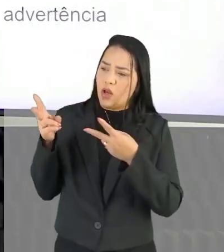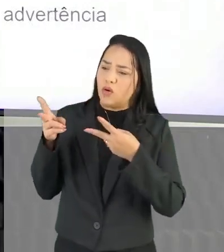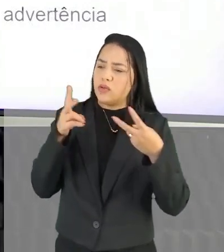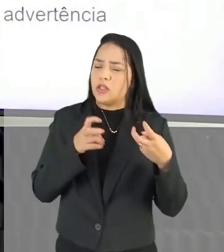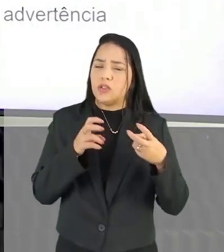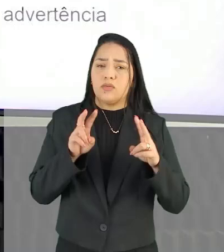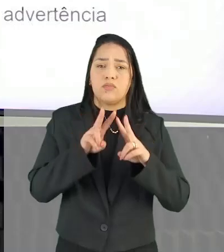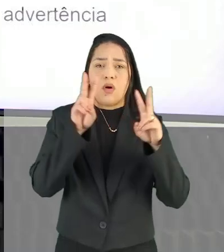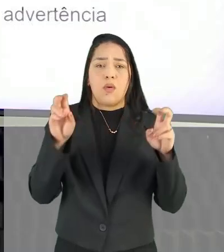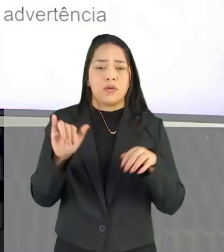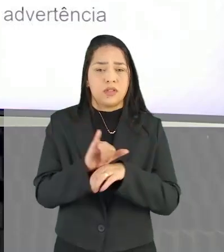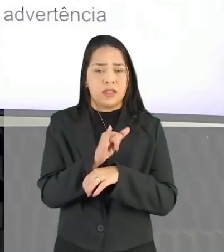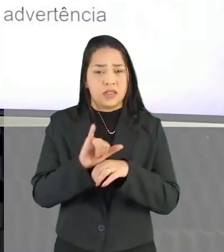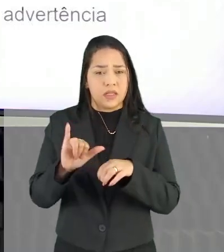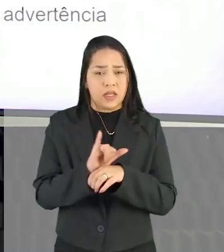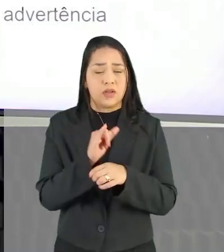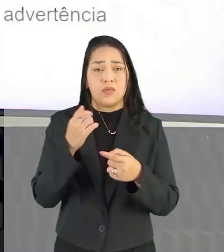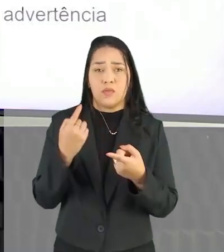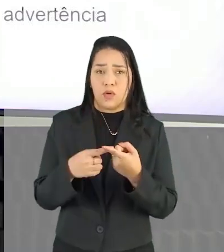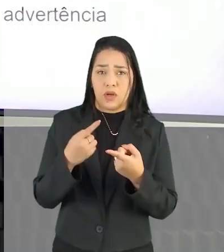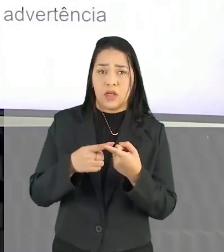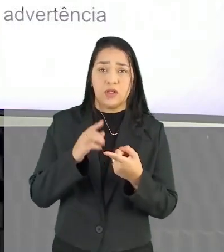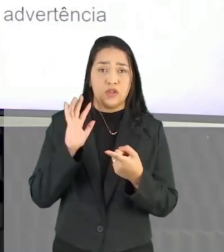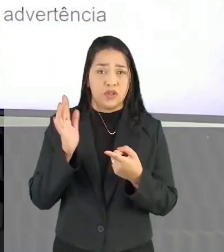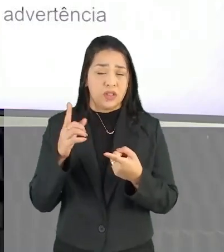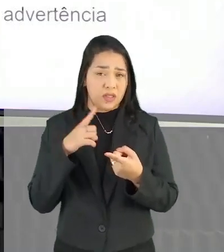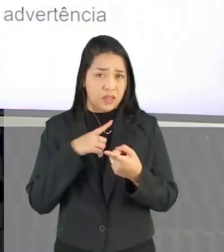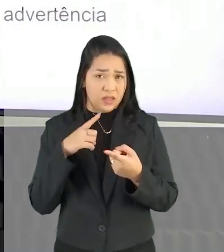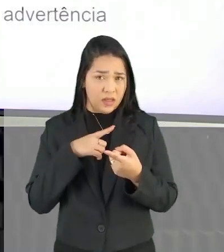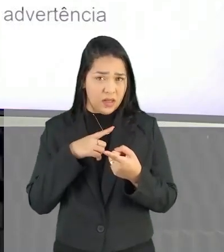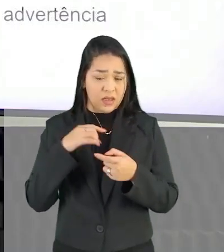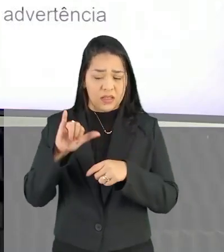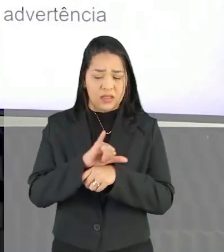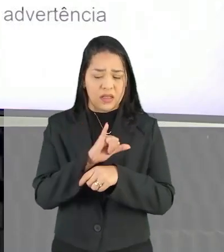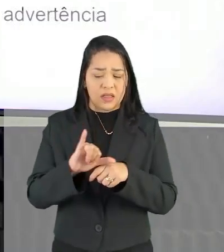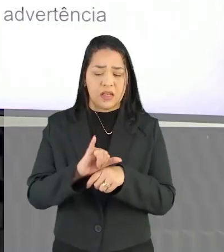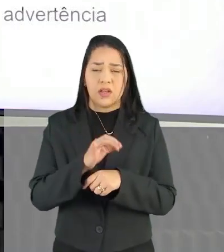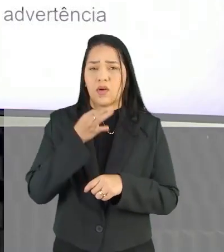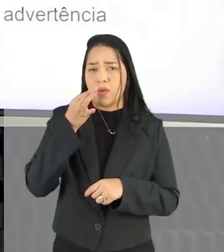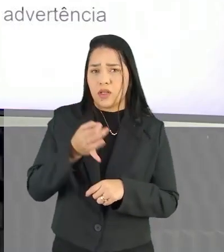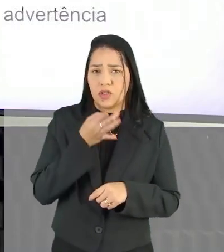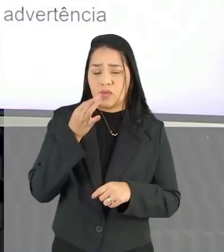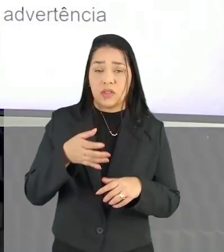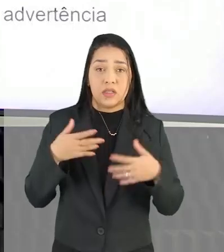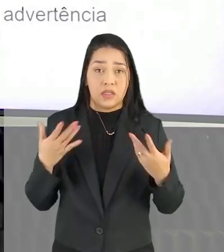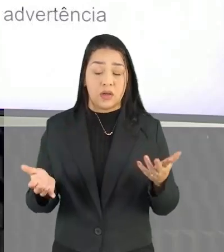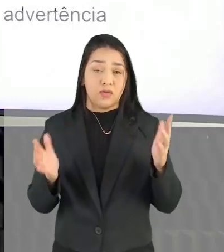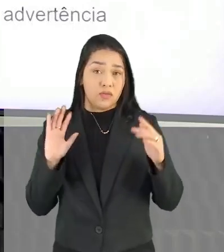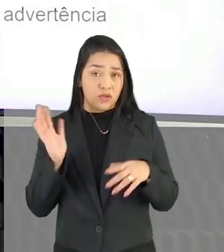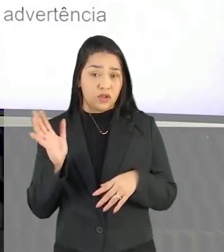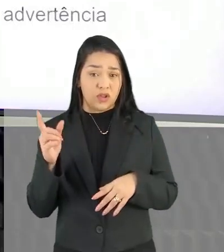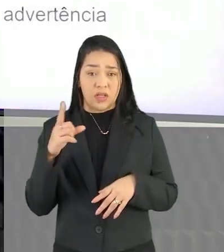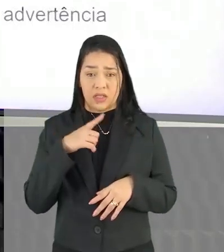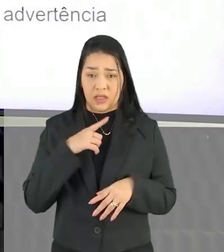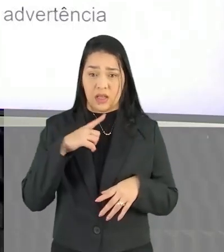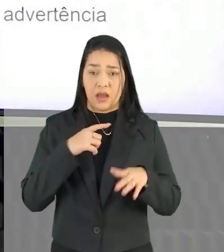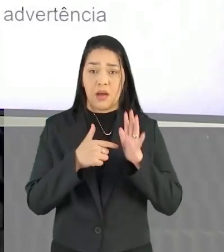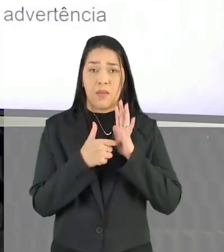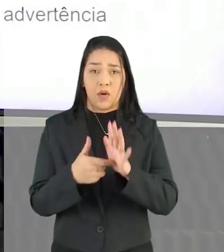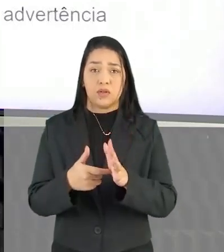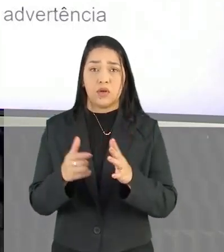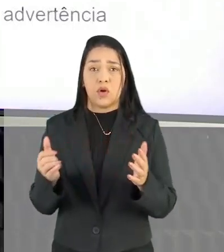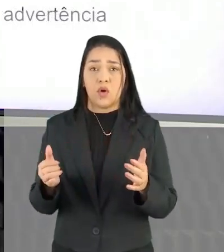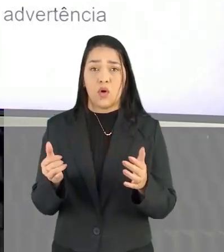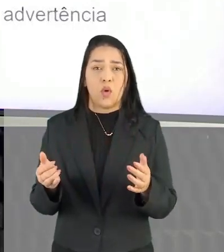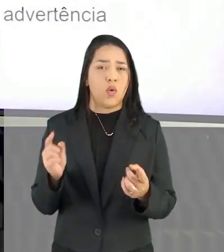que trata de estratégias argumentativas, porque ele traz procedimentos argumentativos. Então, considerando isso, infere-se que o